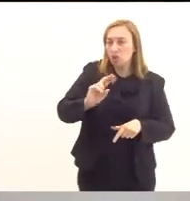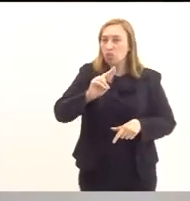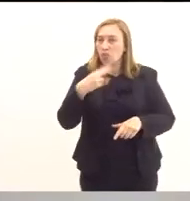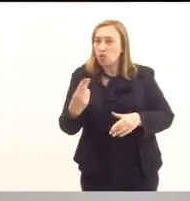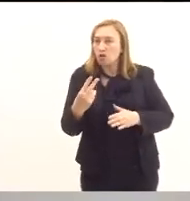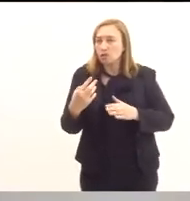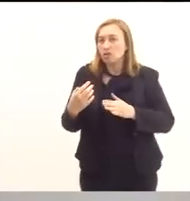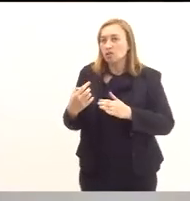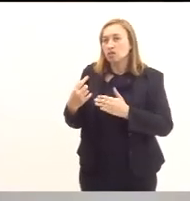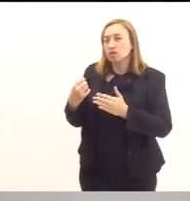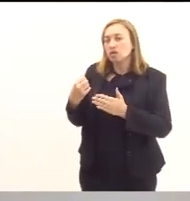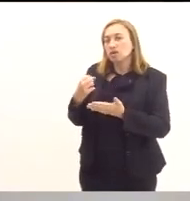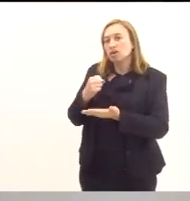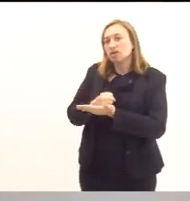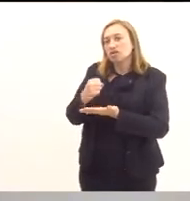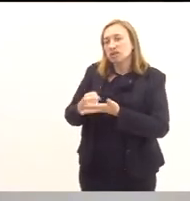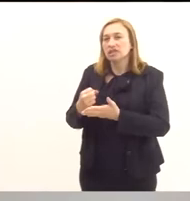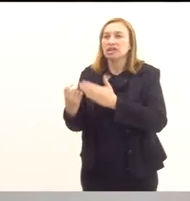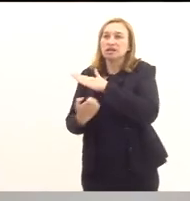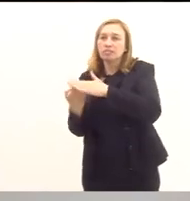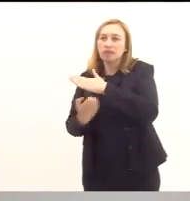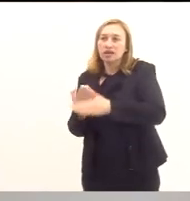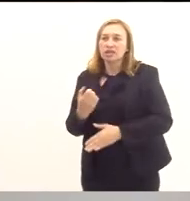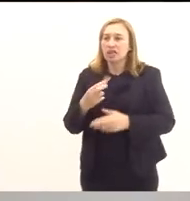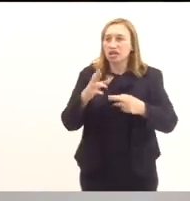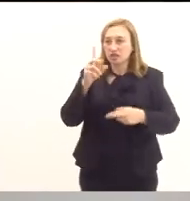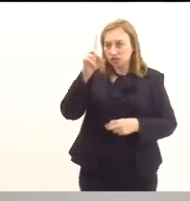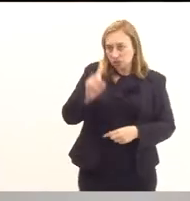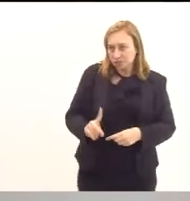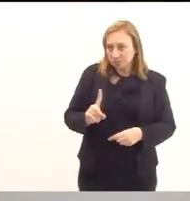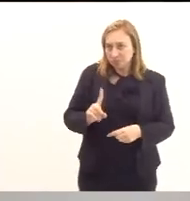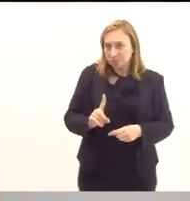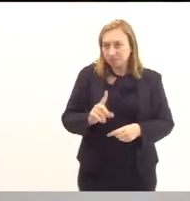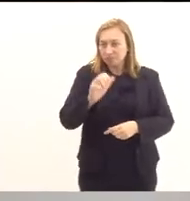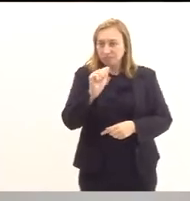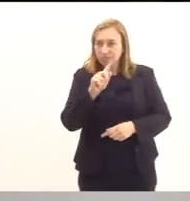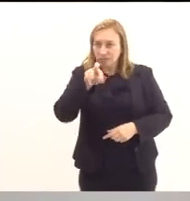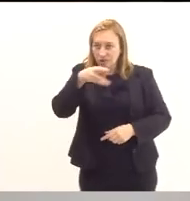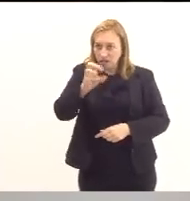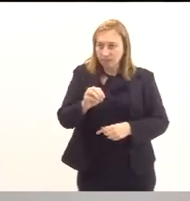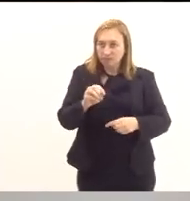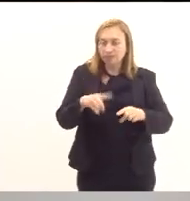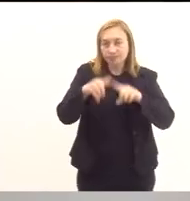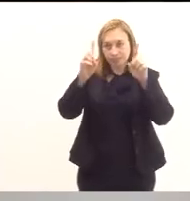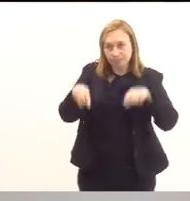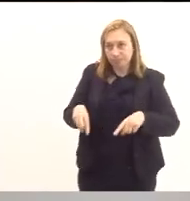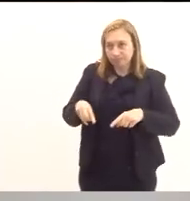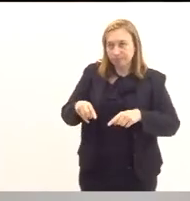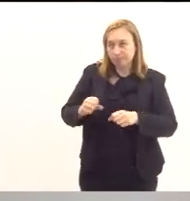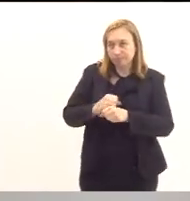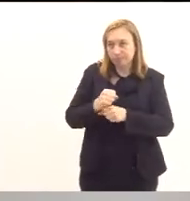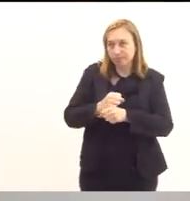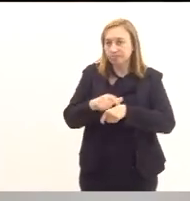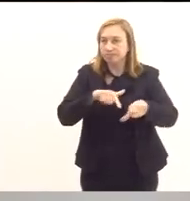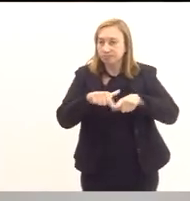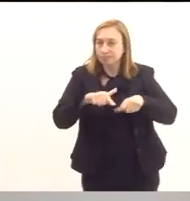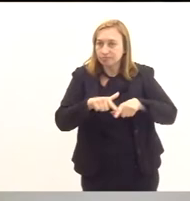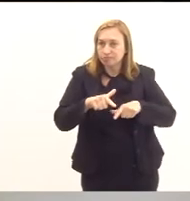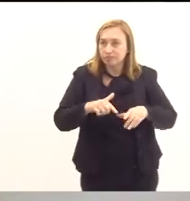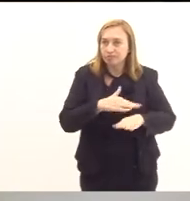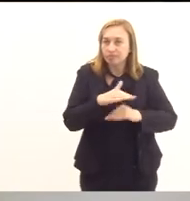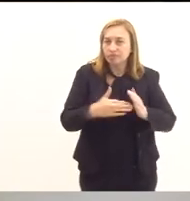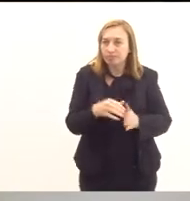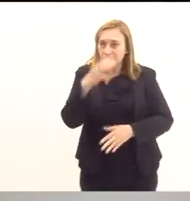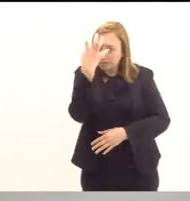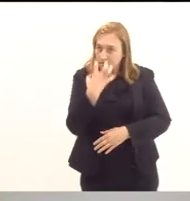Enfim então as diretorias de rir é uma diretoria composta 100% por funcionários de carreira é a gente trabalha com Total